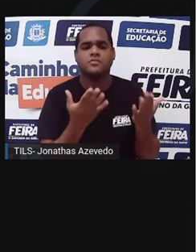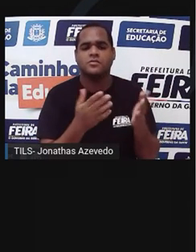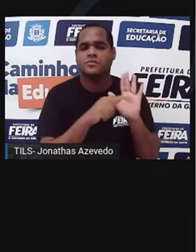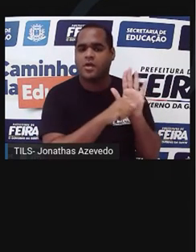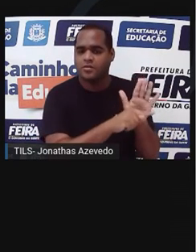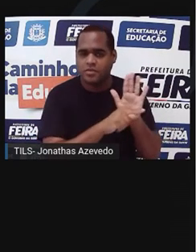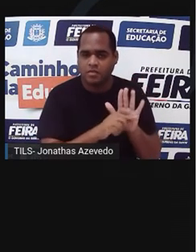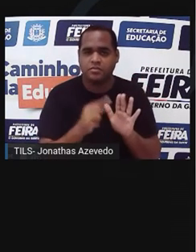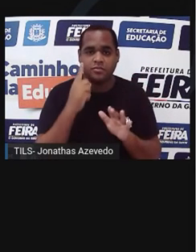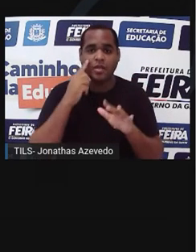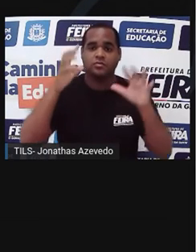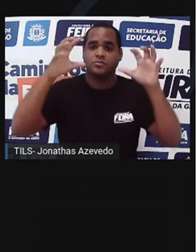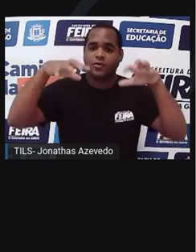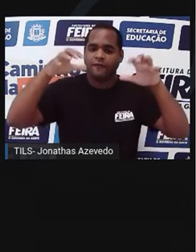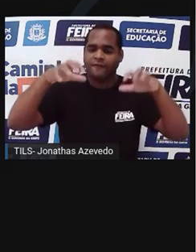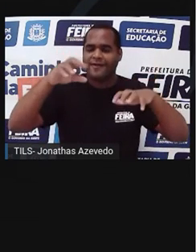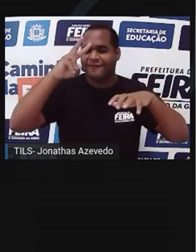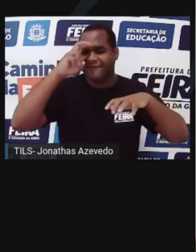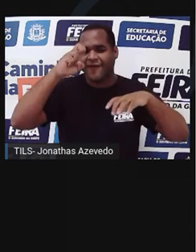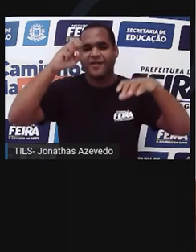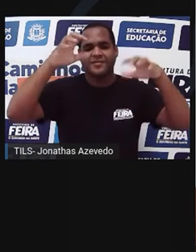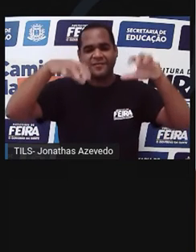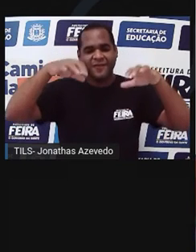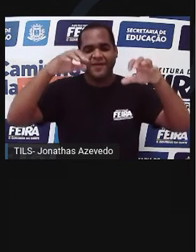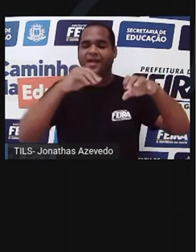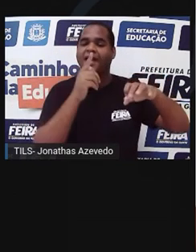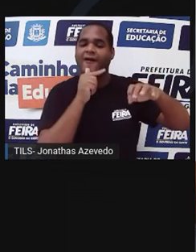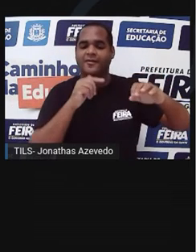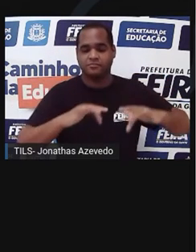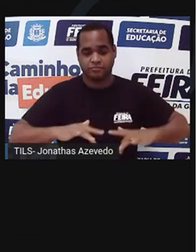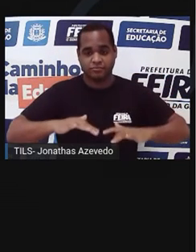chover regularmente e repõe oferta de água para uso das